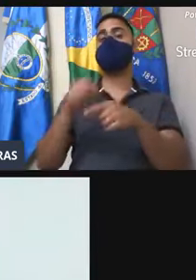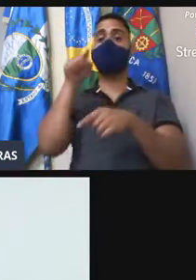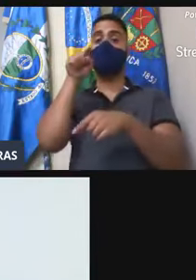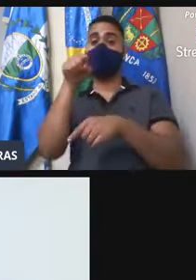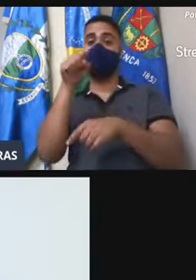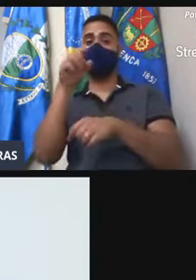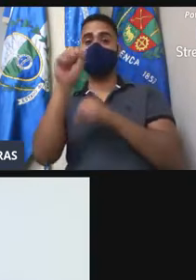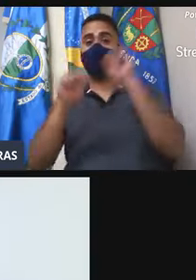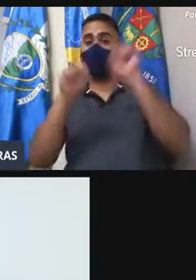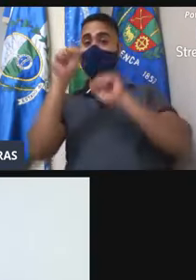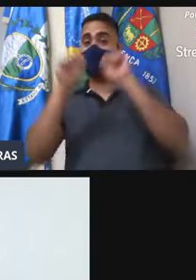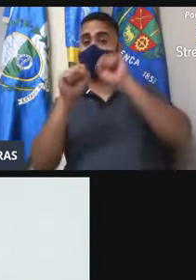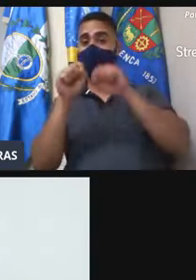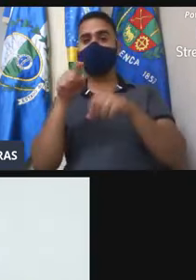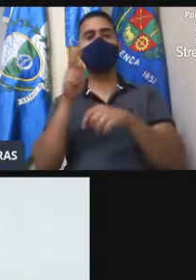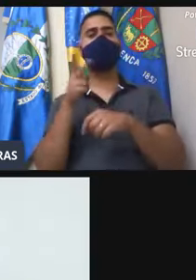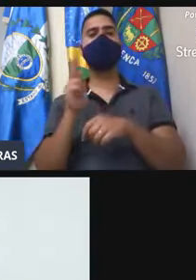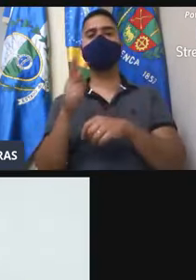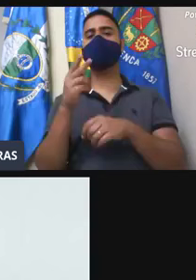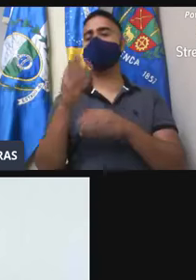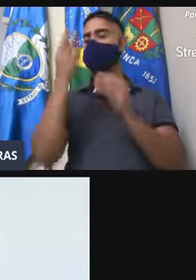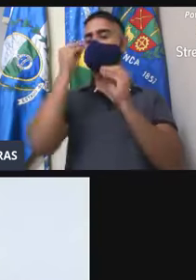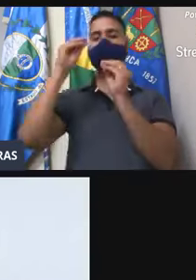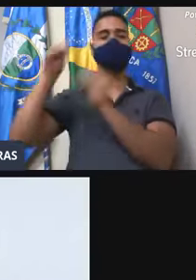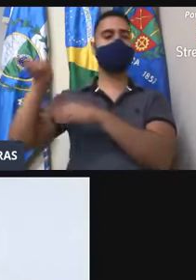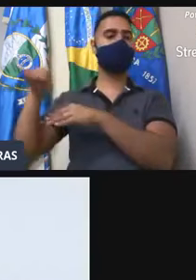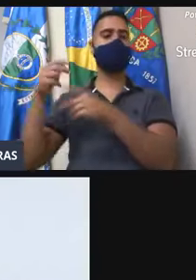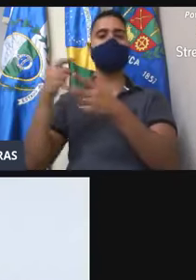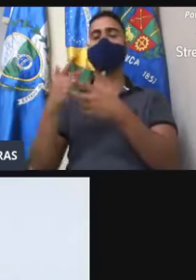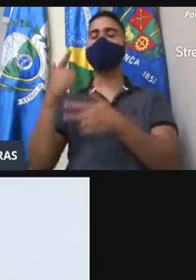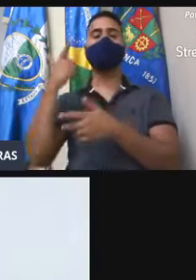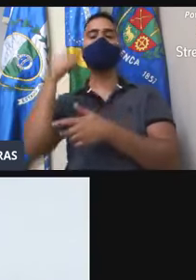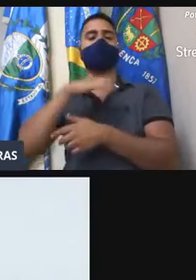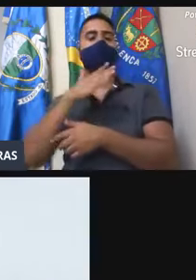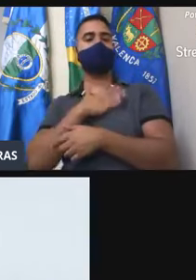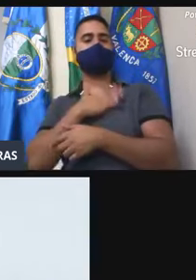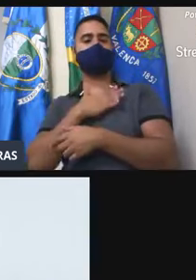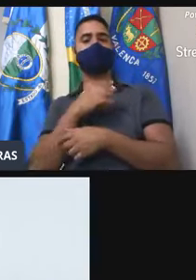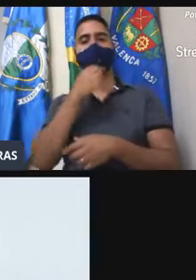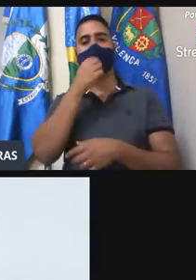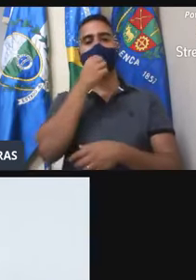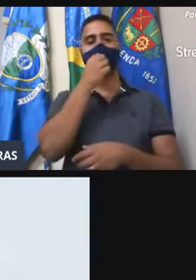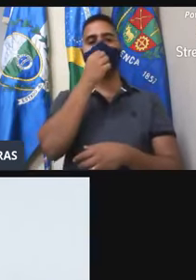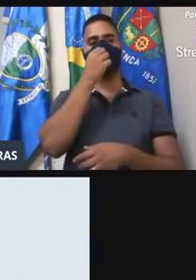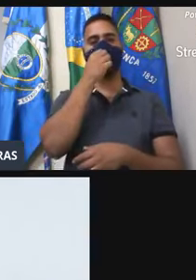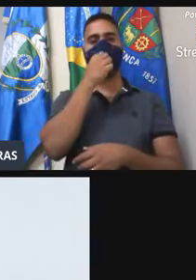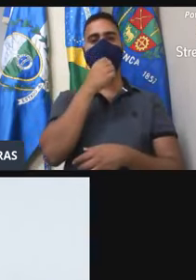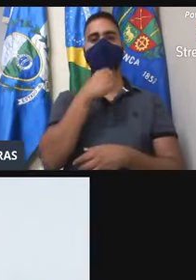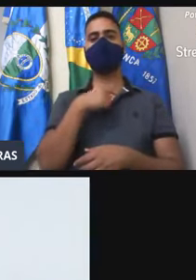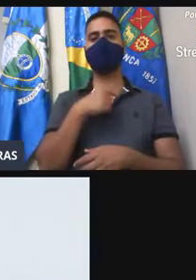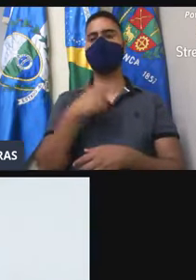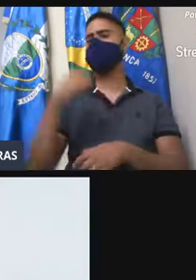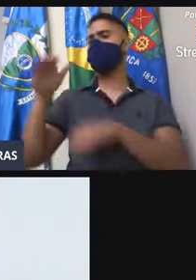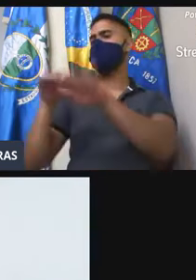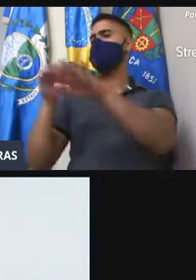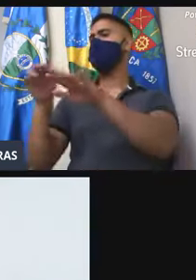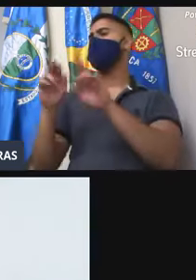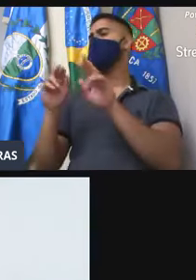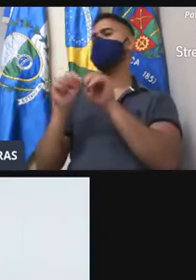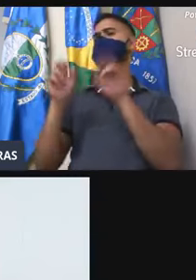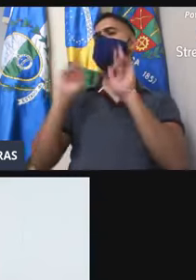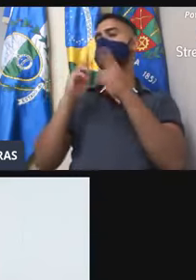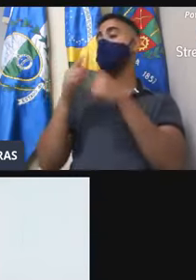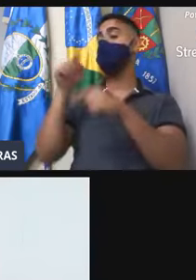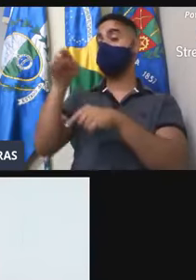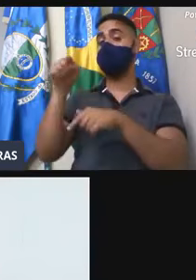empresa, vocês vão continuar com o meu desprezo, porque é a única coisa que vocês conseguem de mim. Chamar funcionário... E outra coisa, você